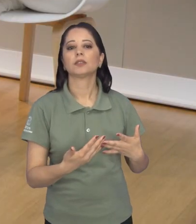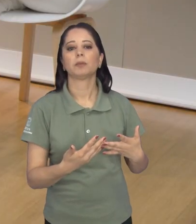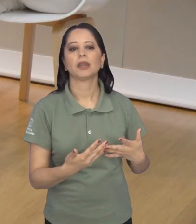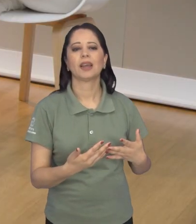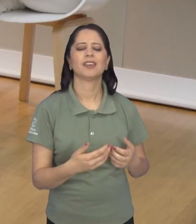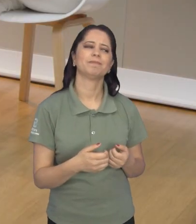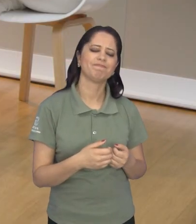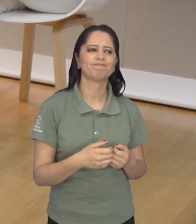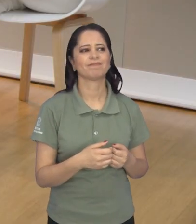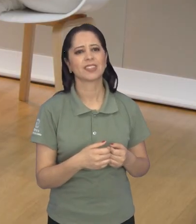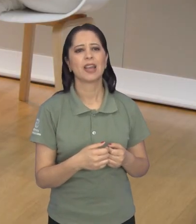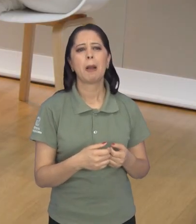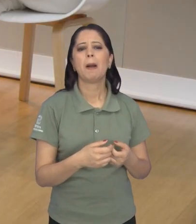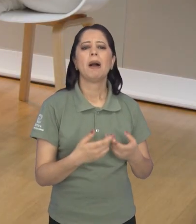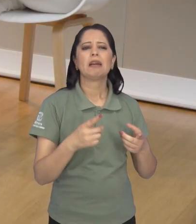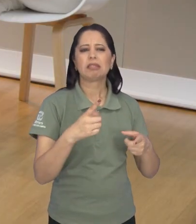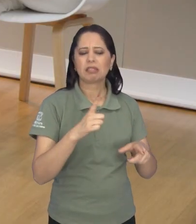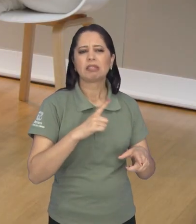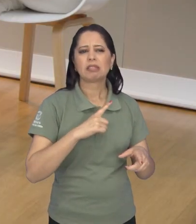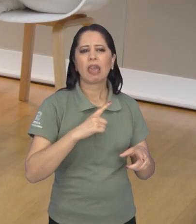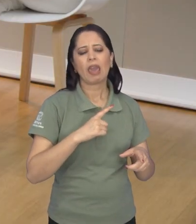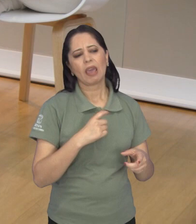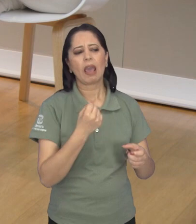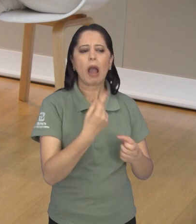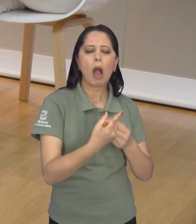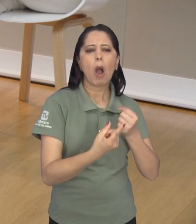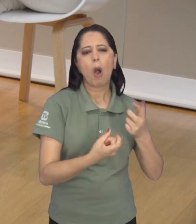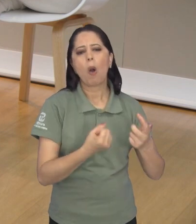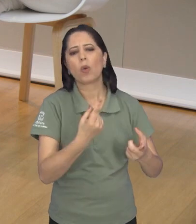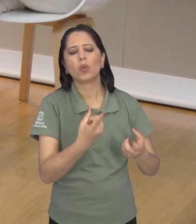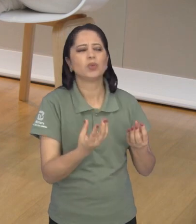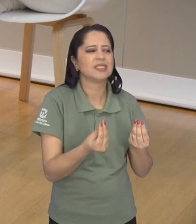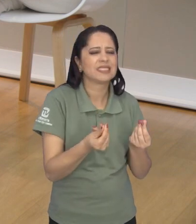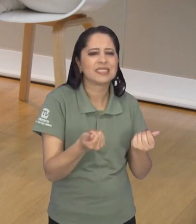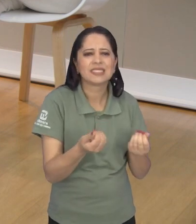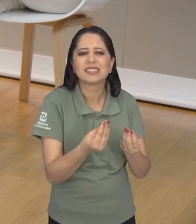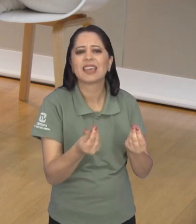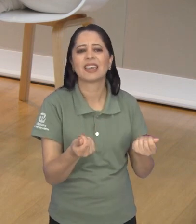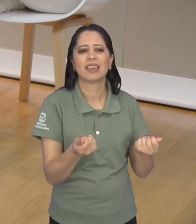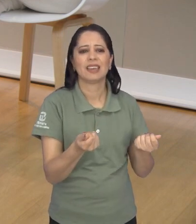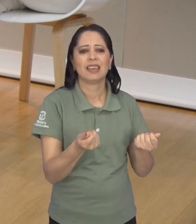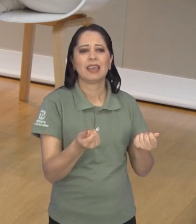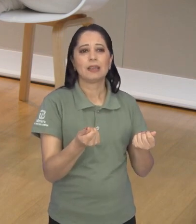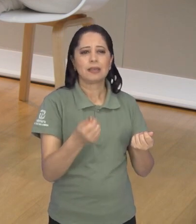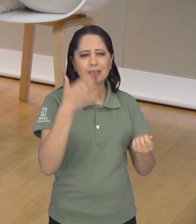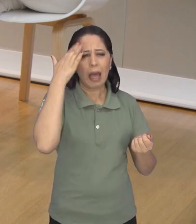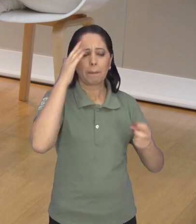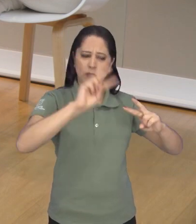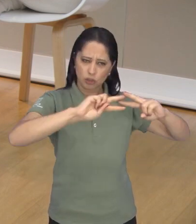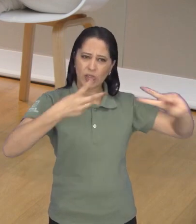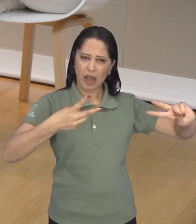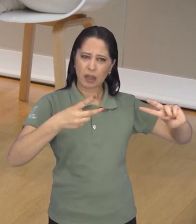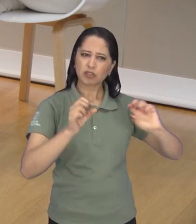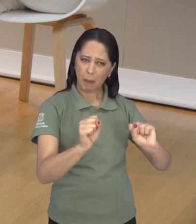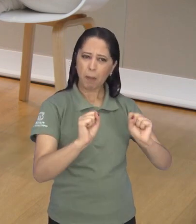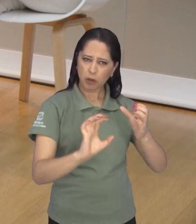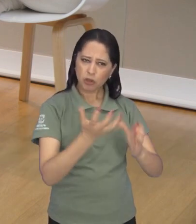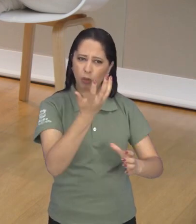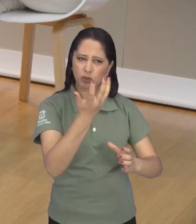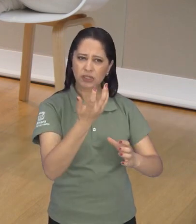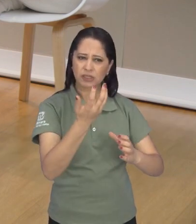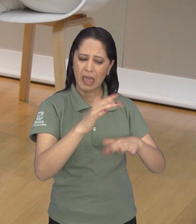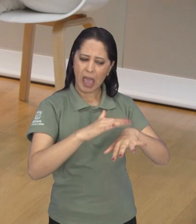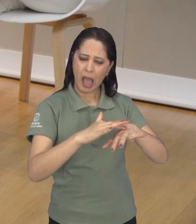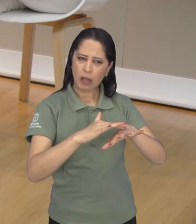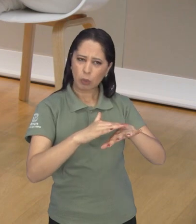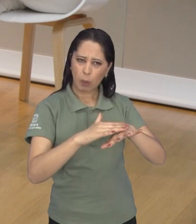de repente alguns indícios, né, da síndrome de Tourette ou por exemplo, um fator genético. Pode